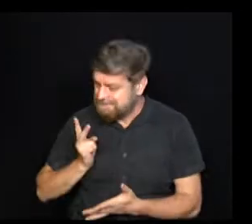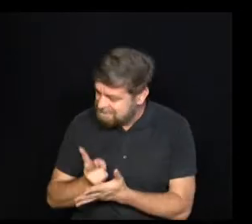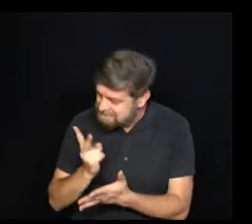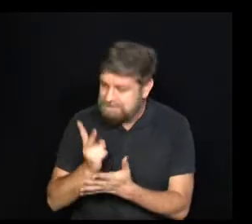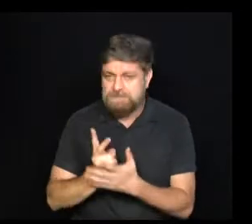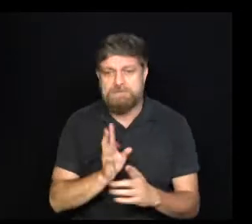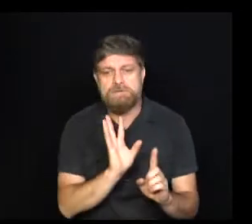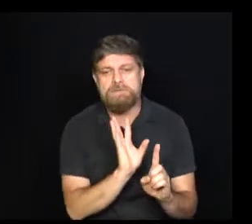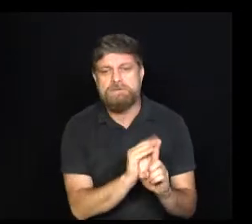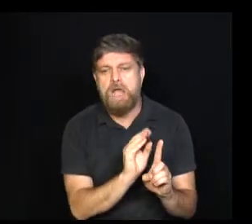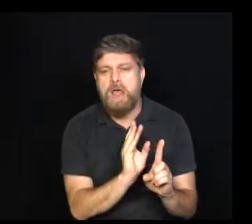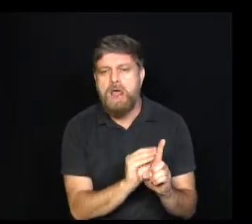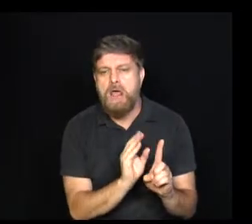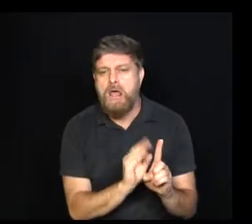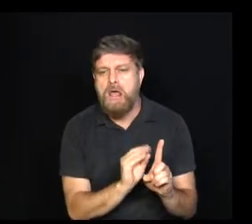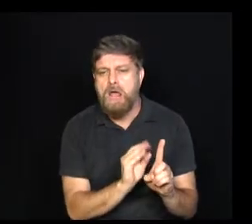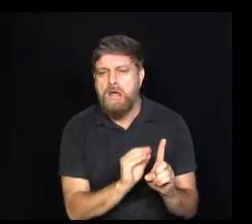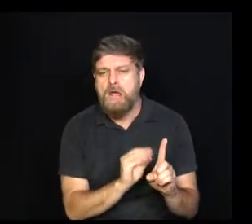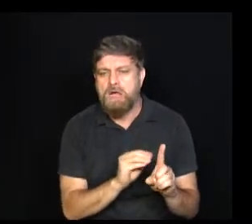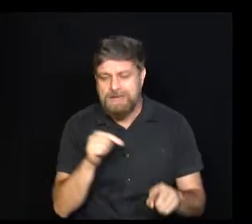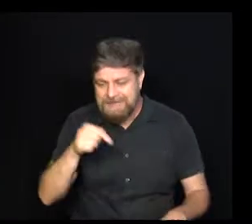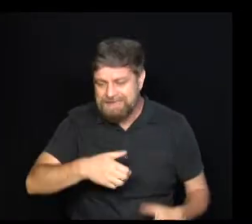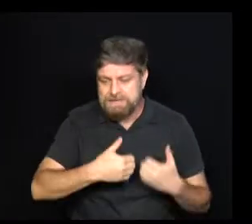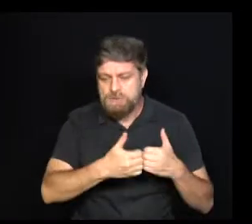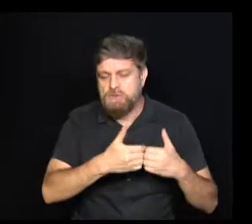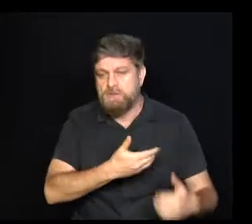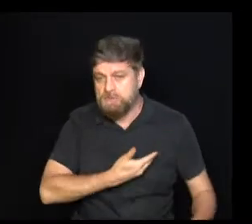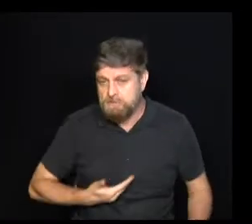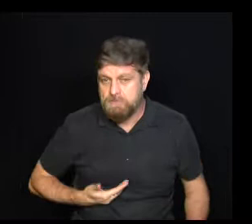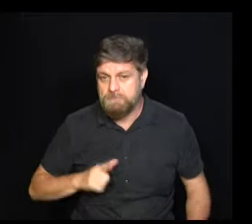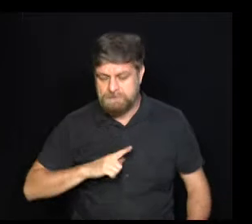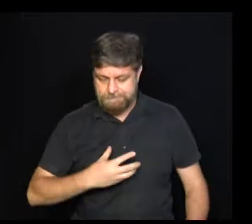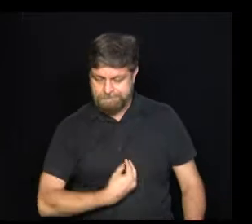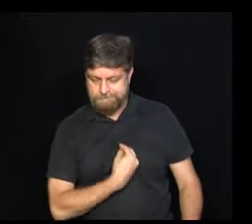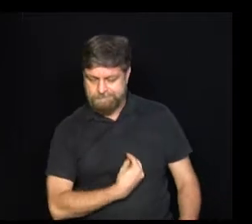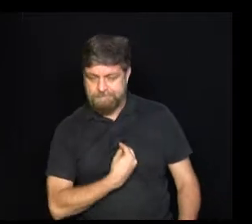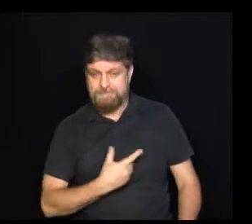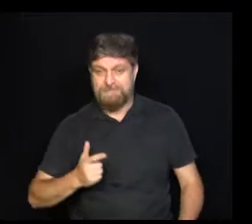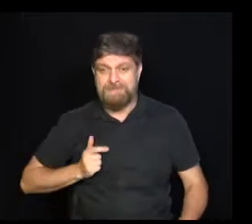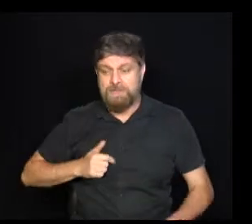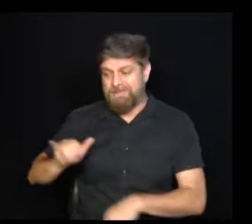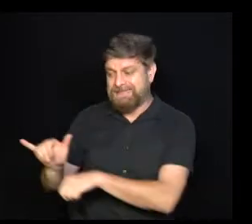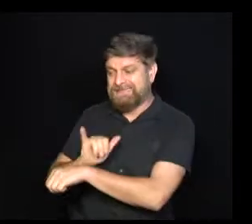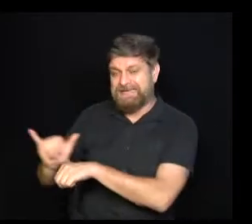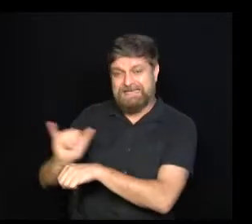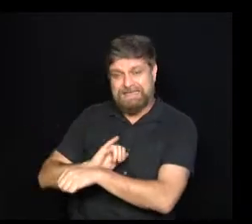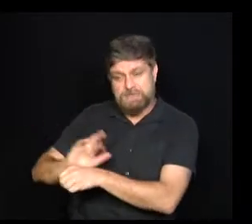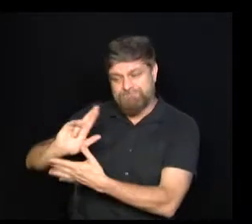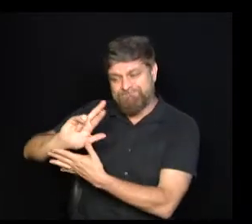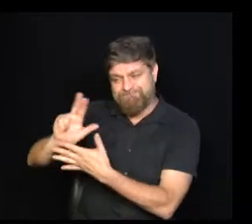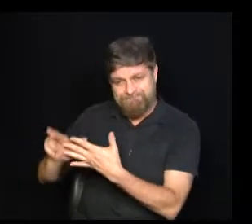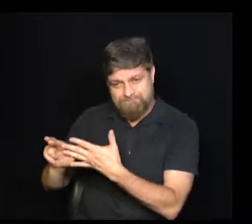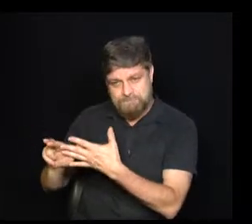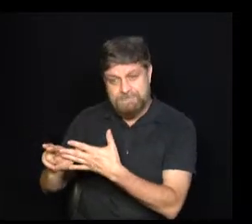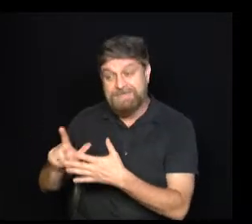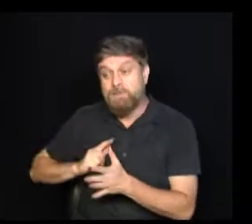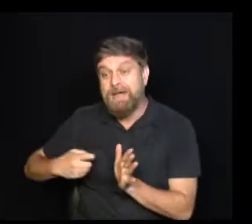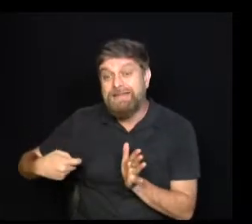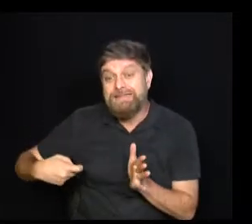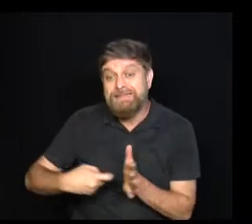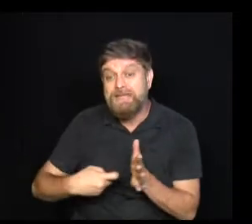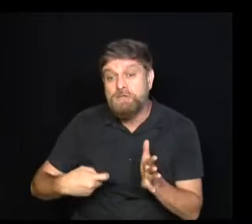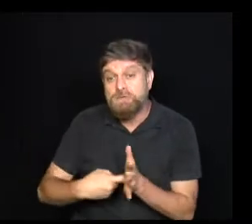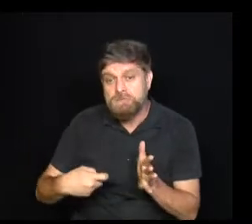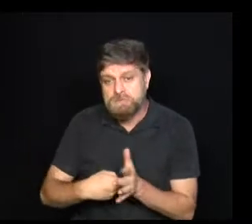ele comete assédio nesse coletivo, e aí são outras medidas adotadas a partir da denúncia. Então, para